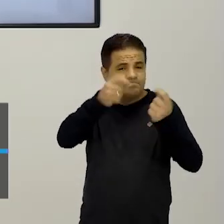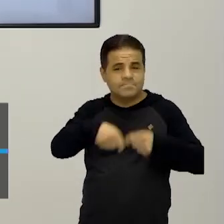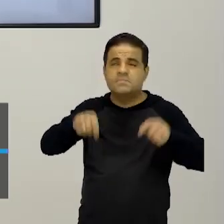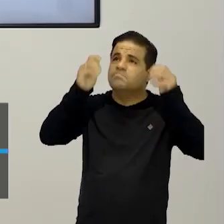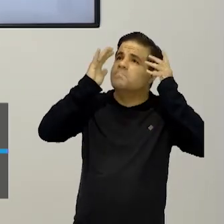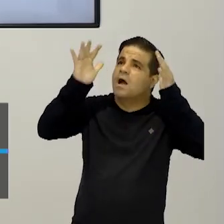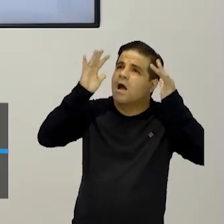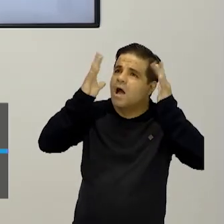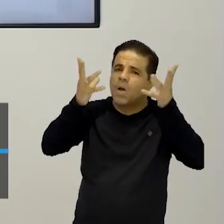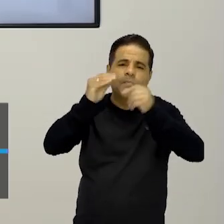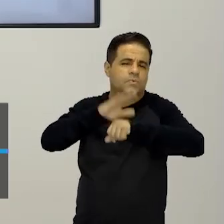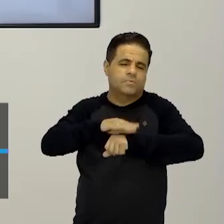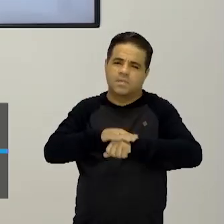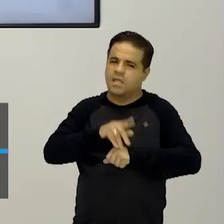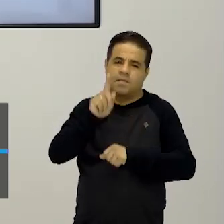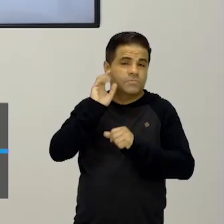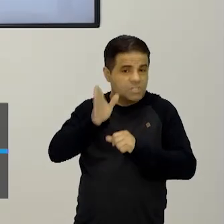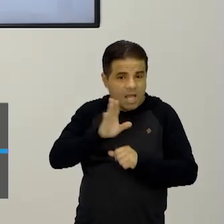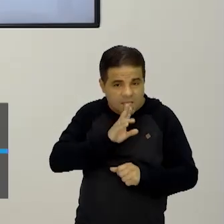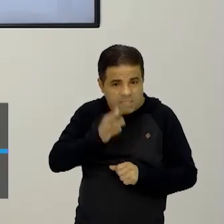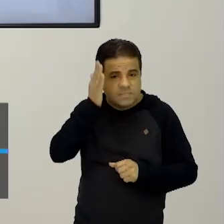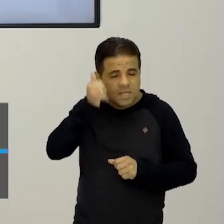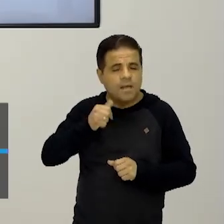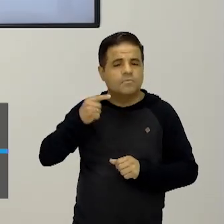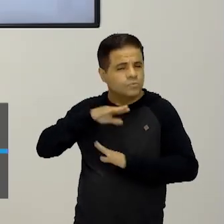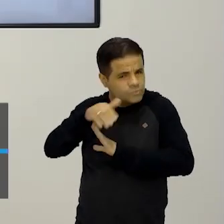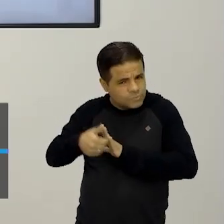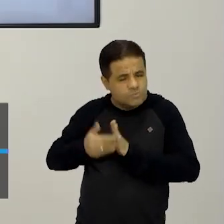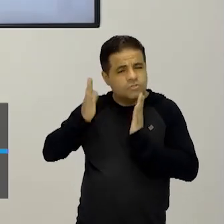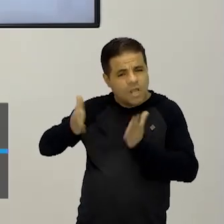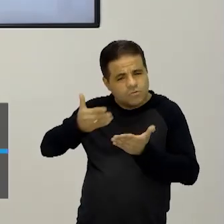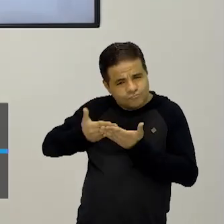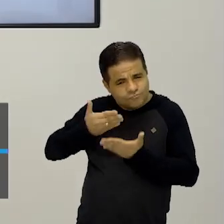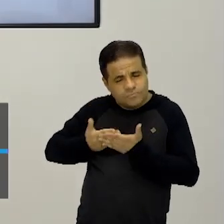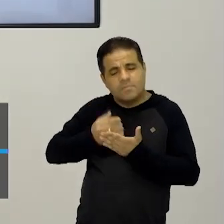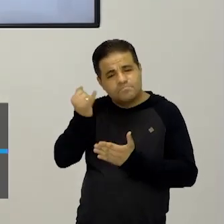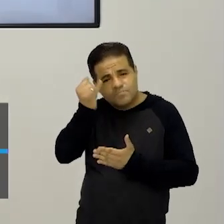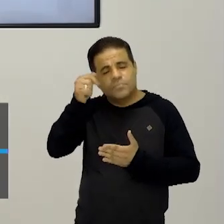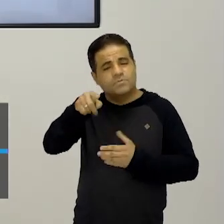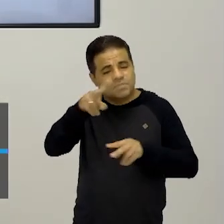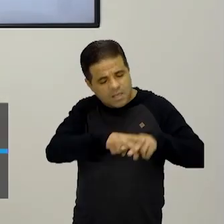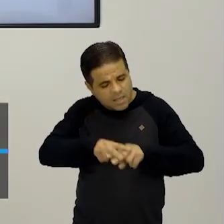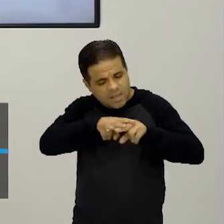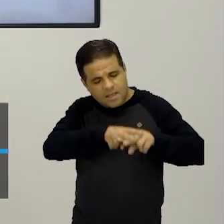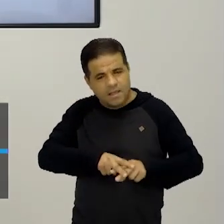pensar tanto tempo se você já souber o que a gente já viu. Tudo bem? Então, é sempre importante